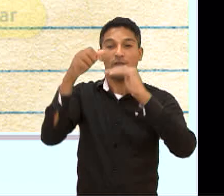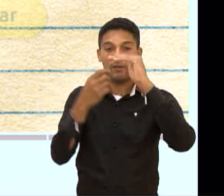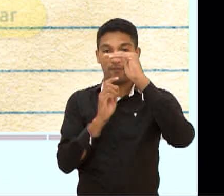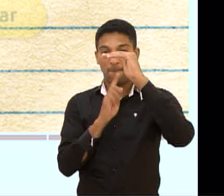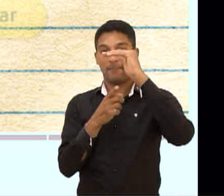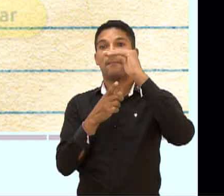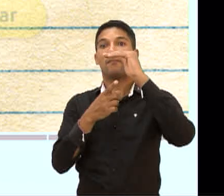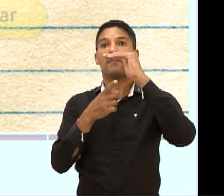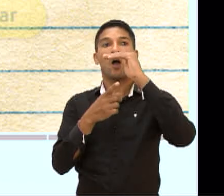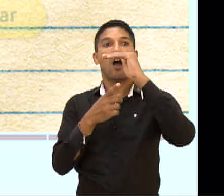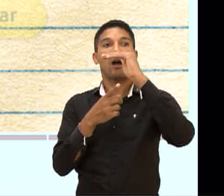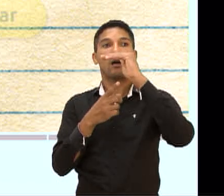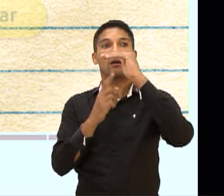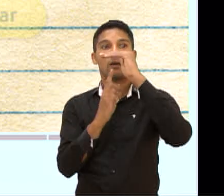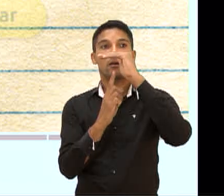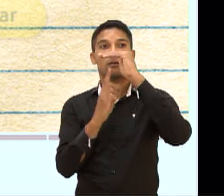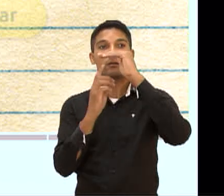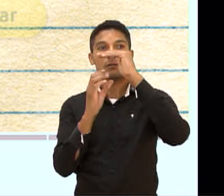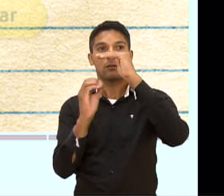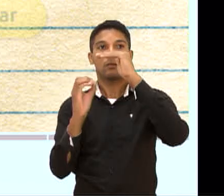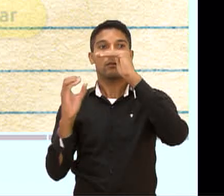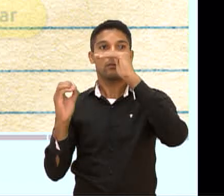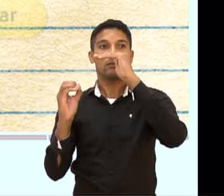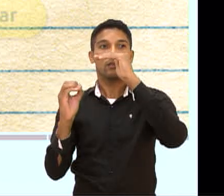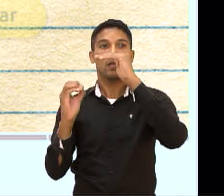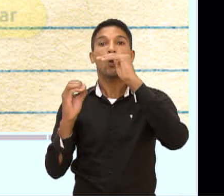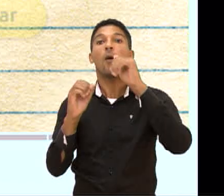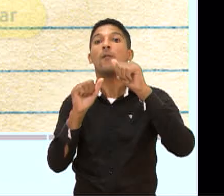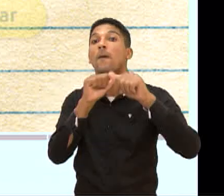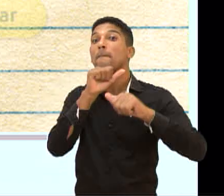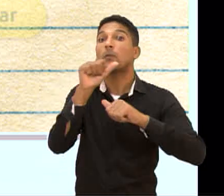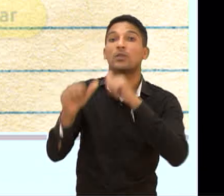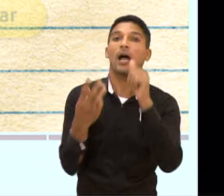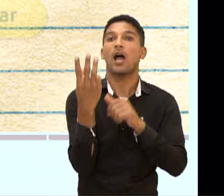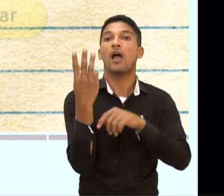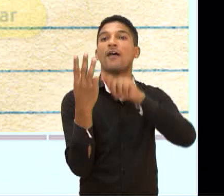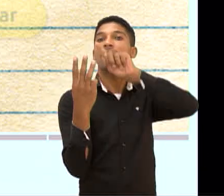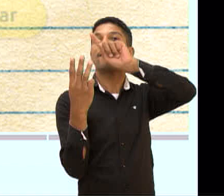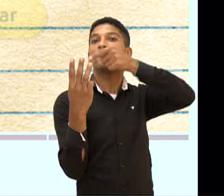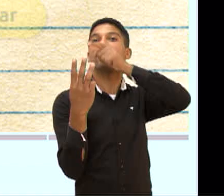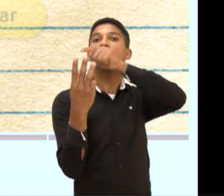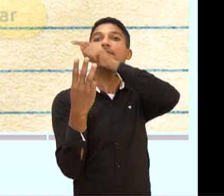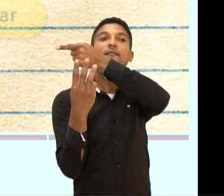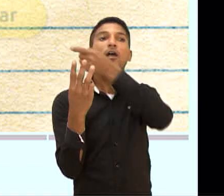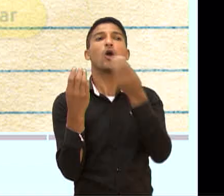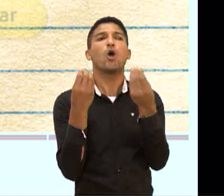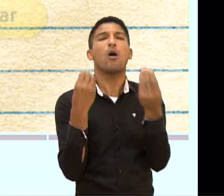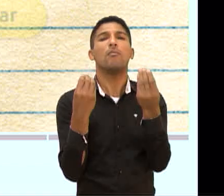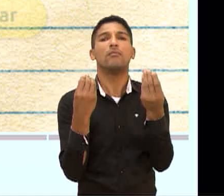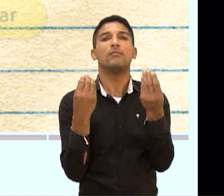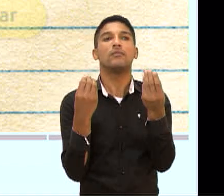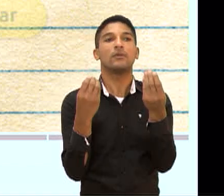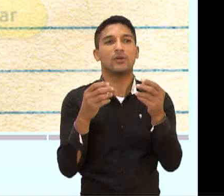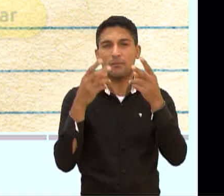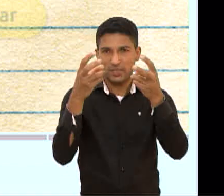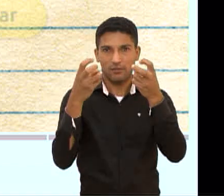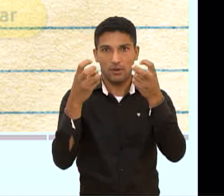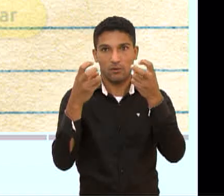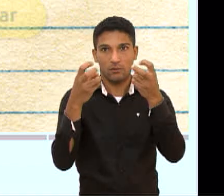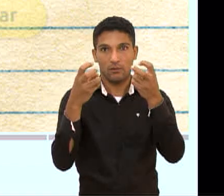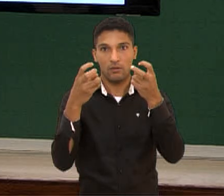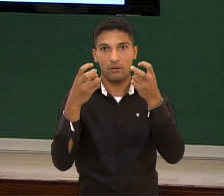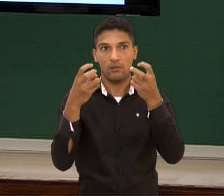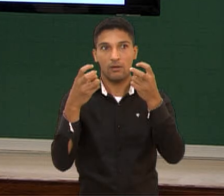quê? Escreva como decimal. 529 milésimos como decimal. Percebam que aqui ele já está,